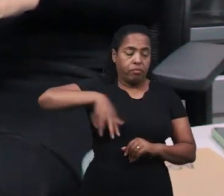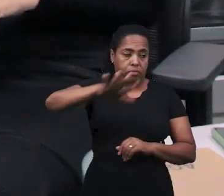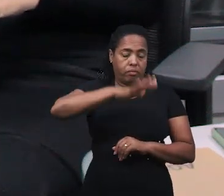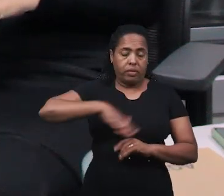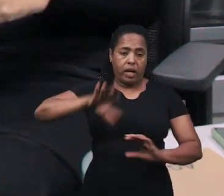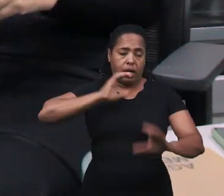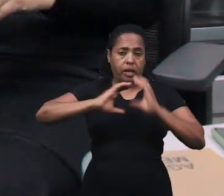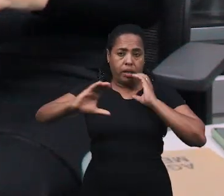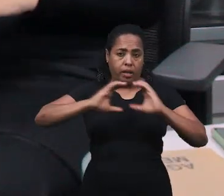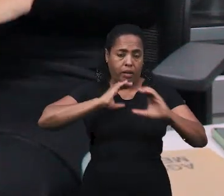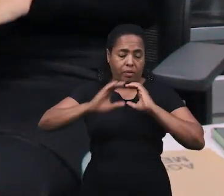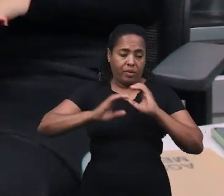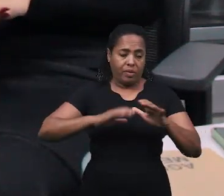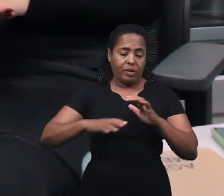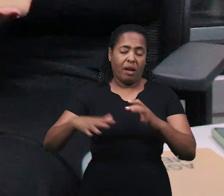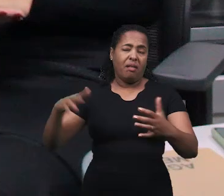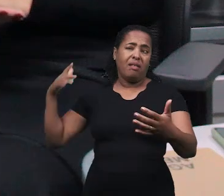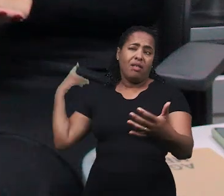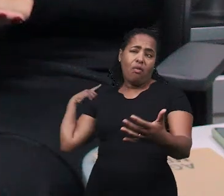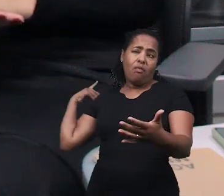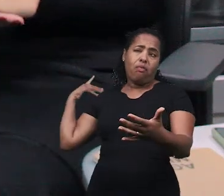comunicação, por vezes passamos uma vida inteira